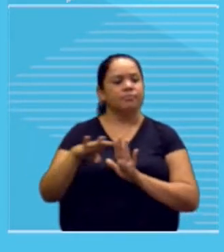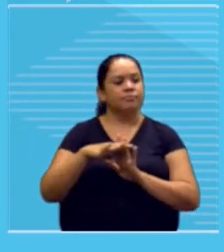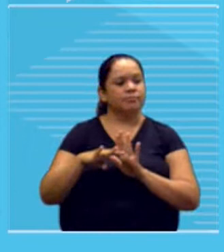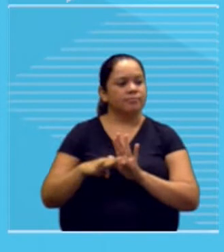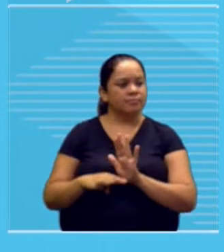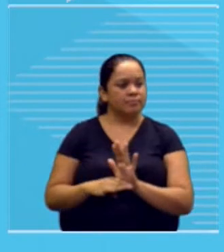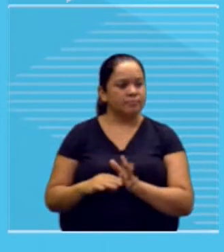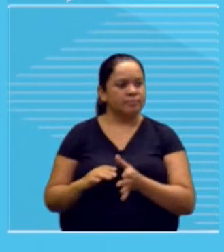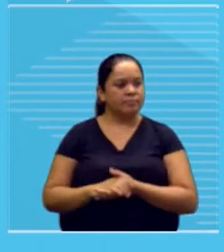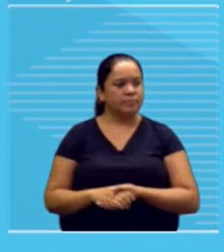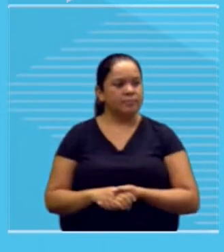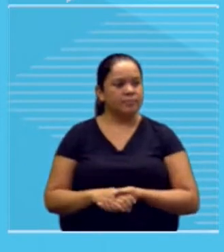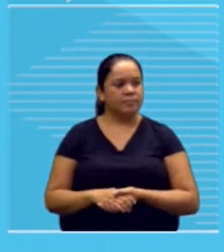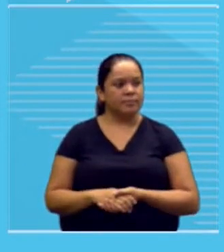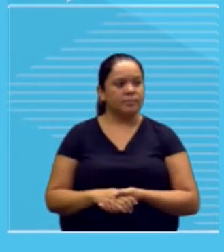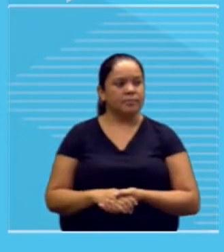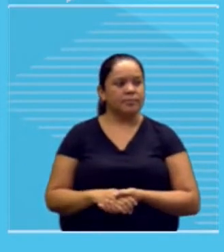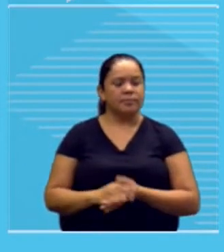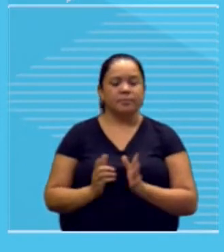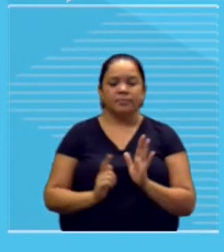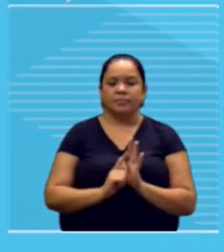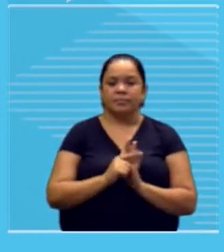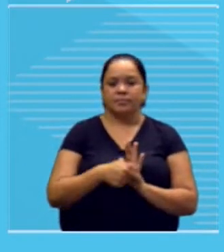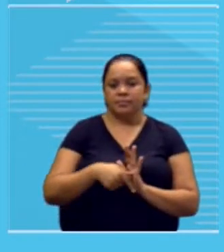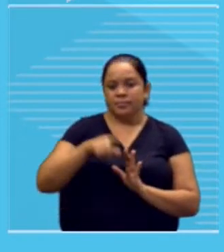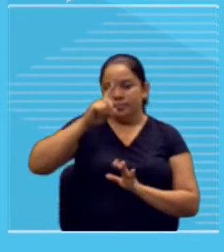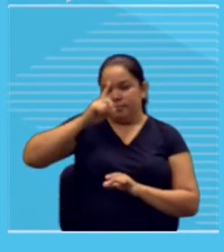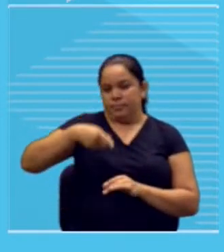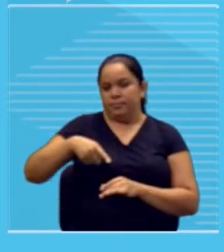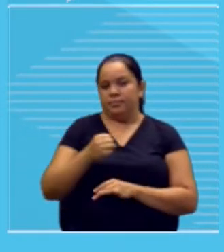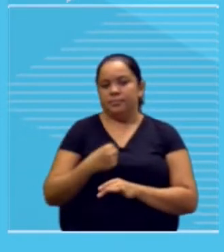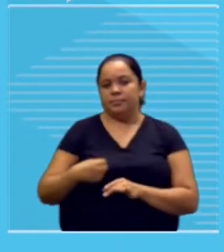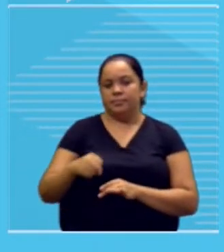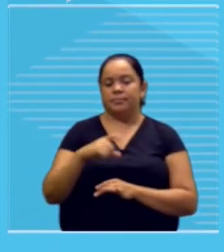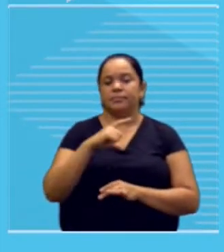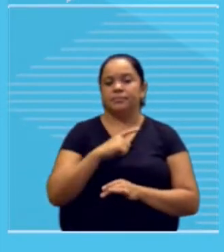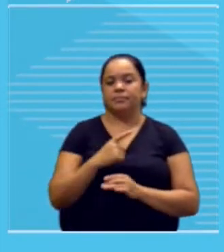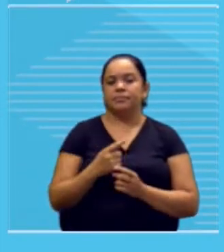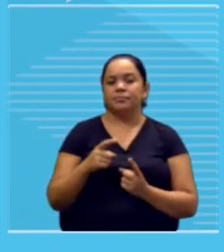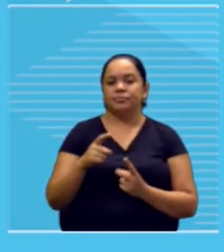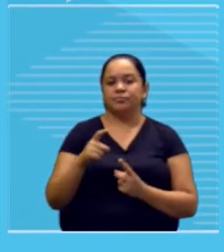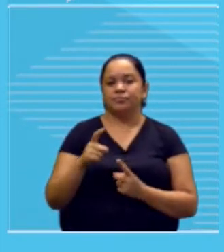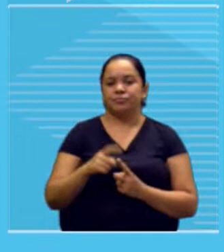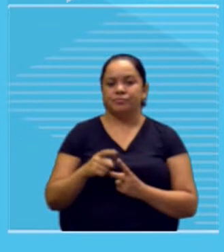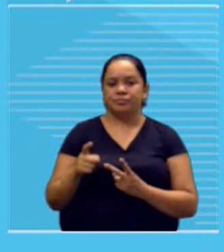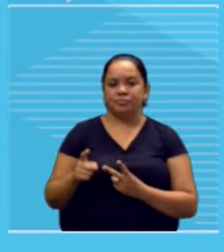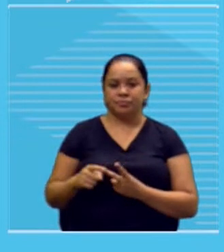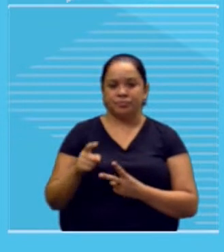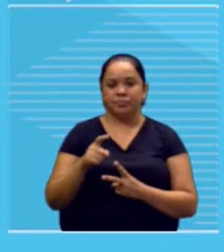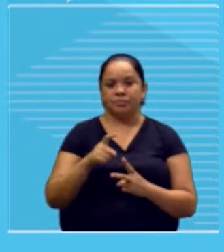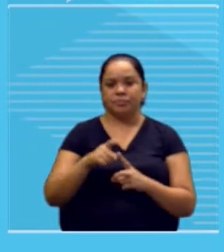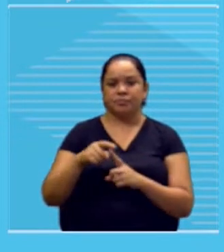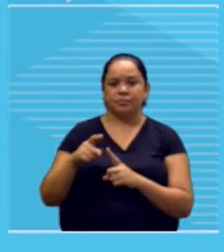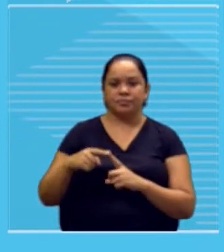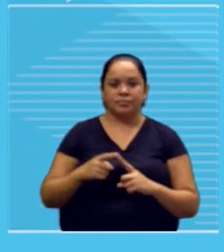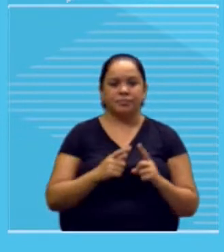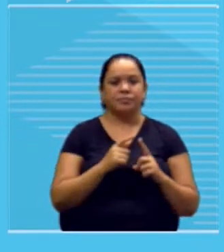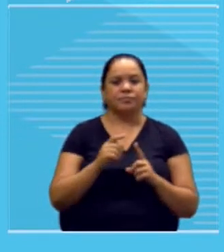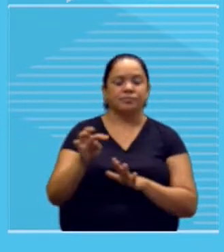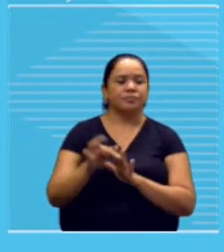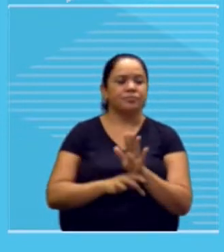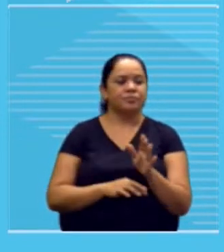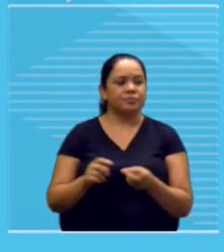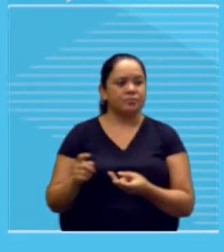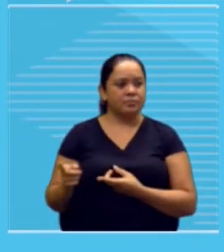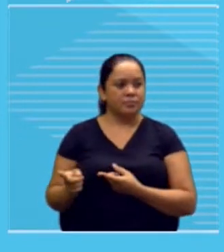de perceber que o gênero receita então possui duas tipologias textuais quais são elas nós temos